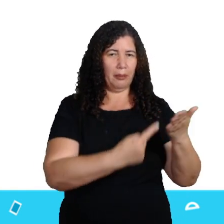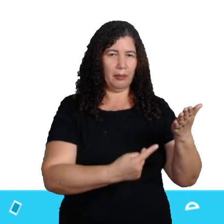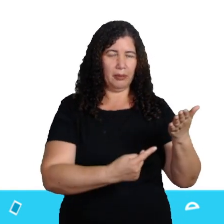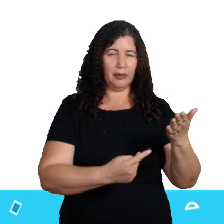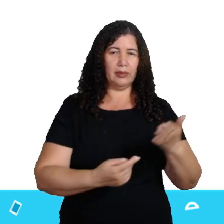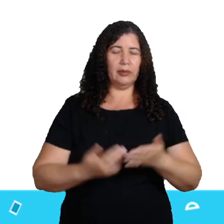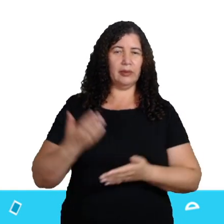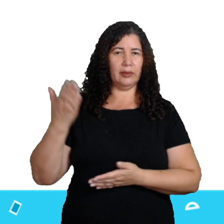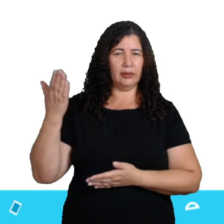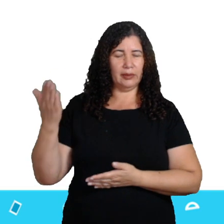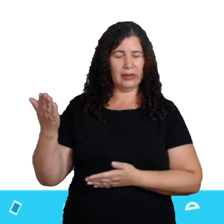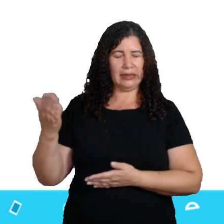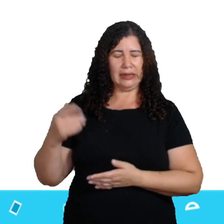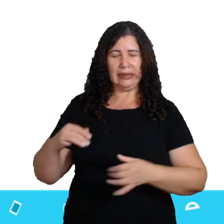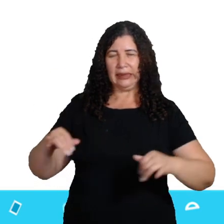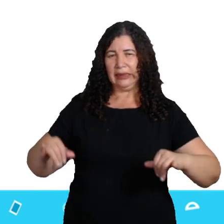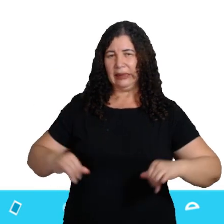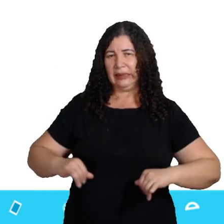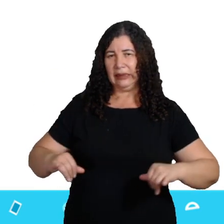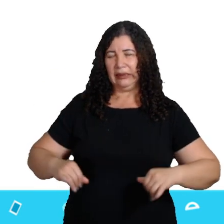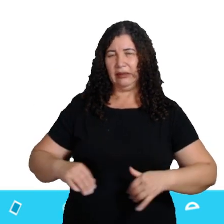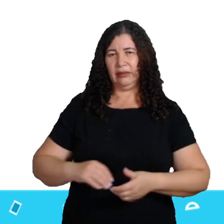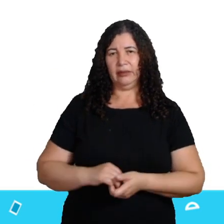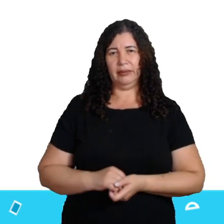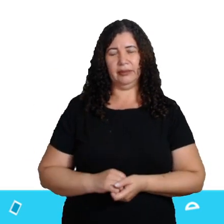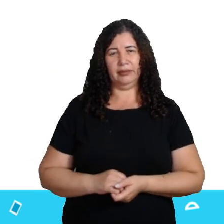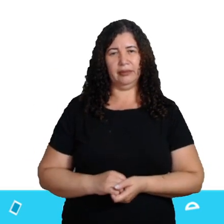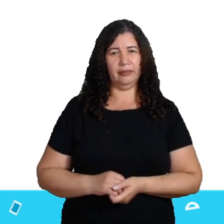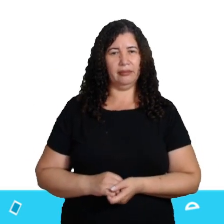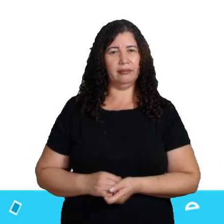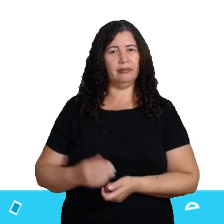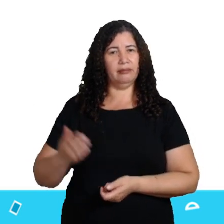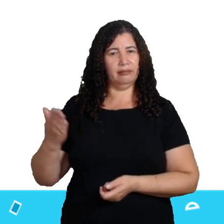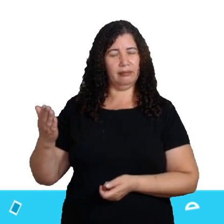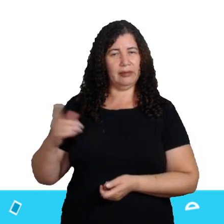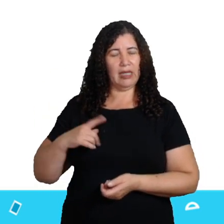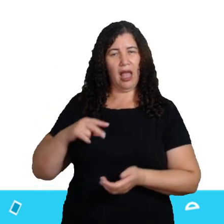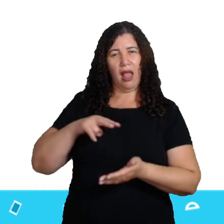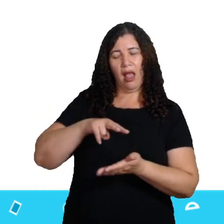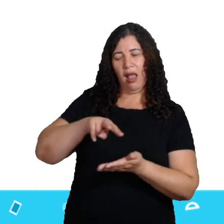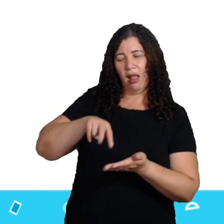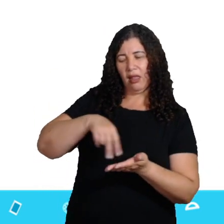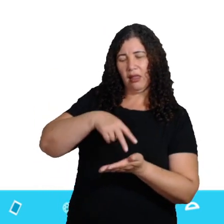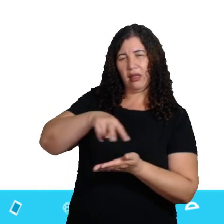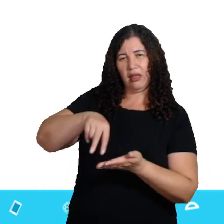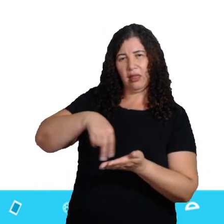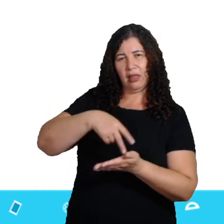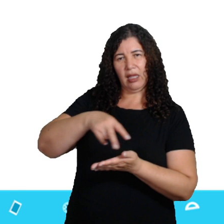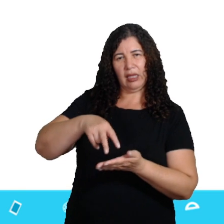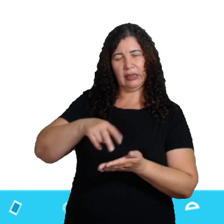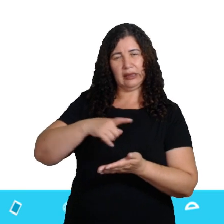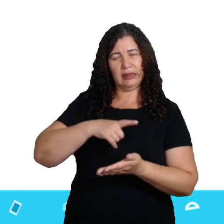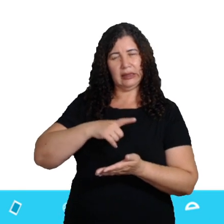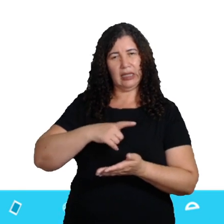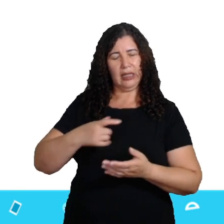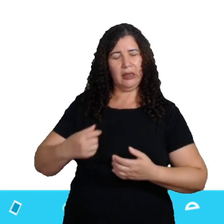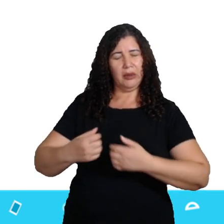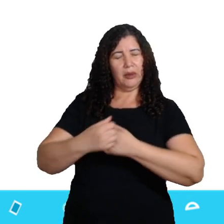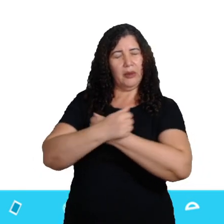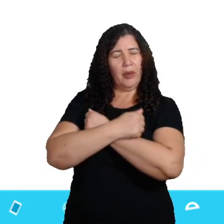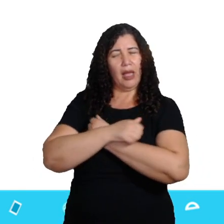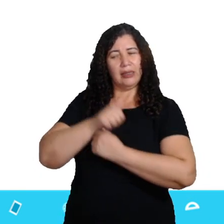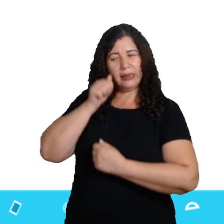periferia maltratada? É Nzinga que dança e ocupa o abraço dessa menina